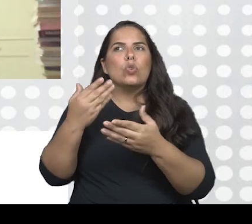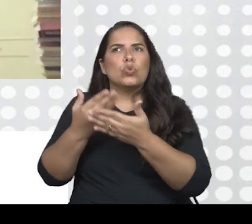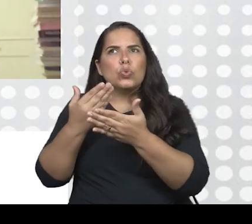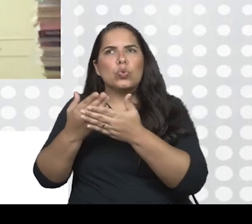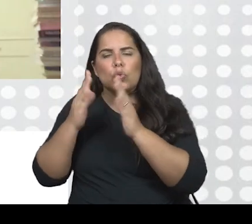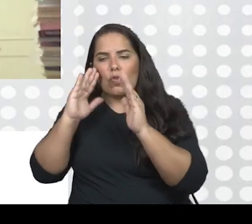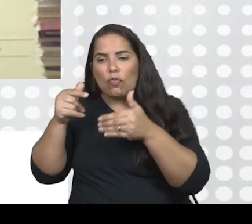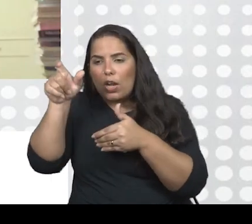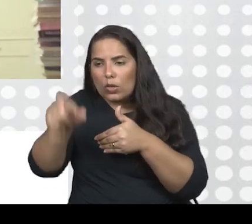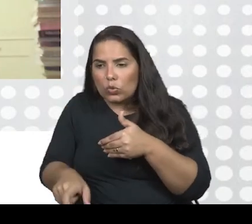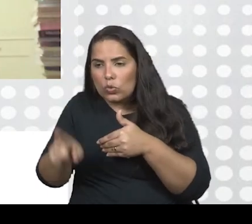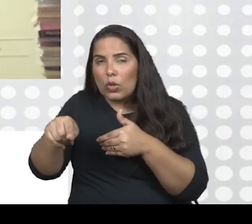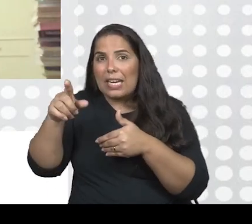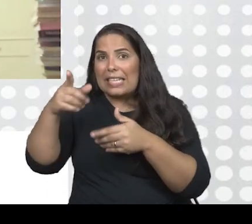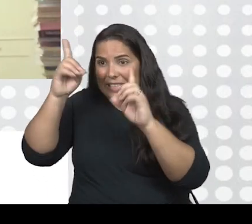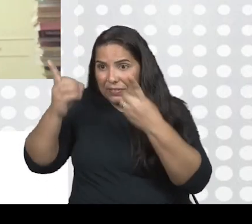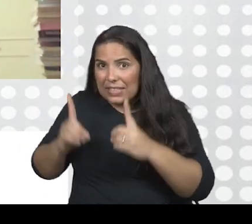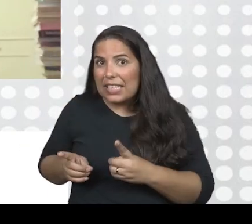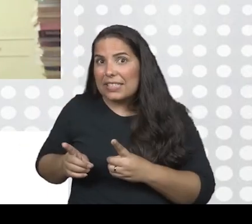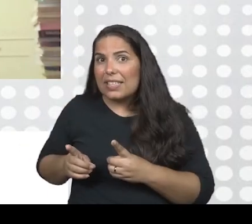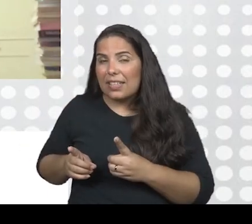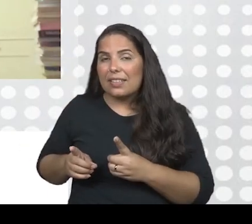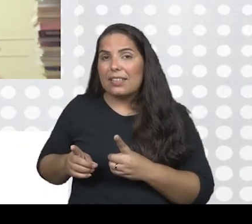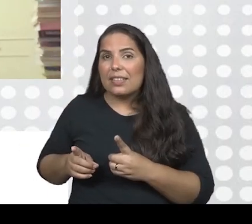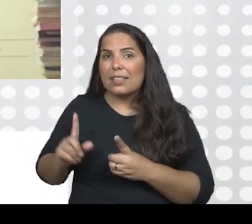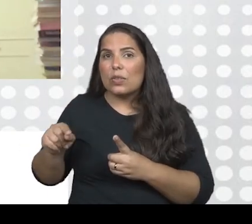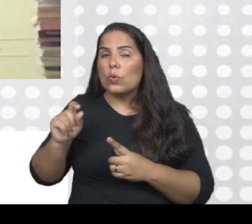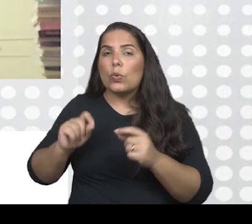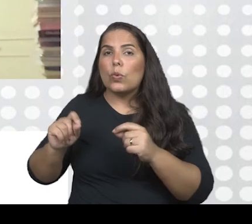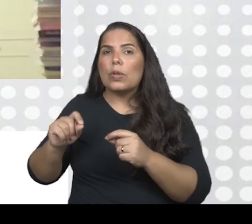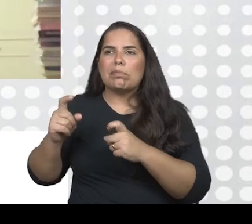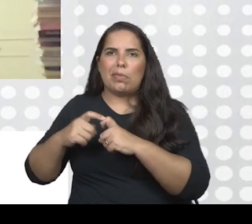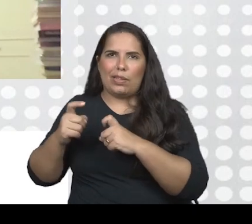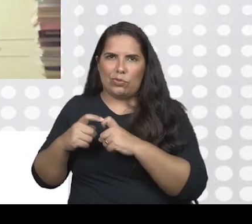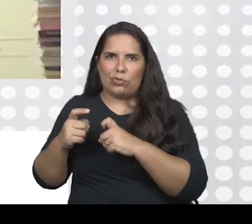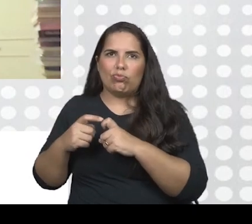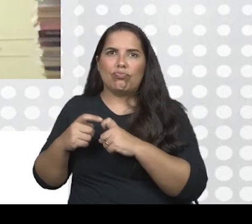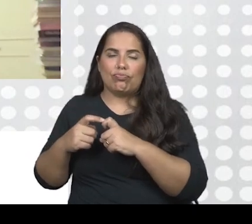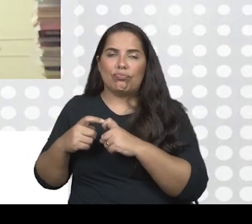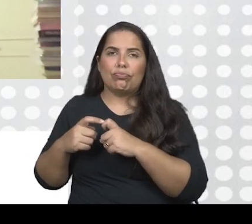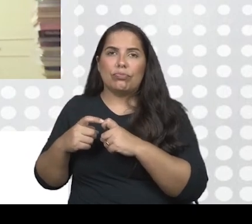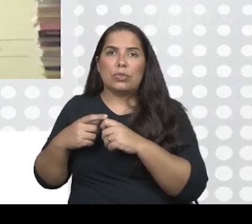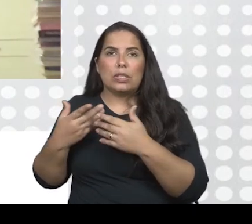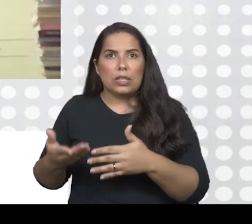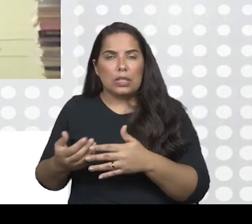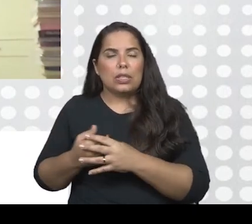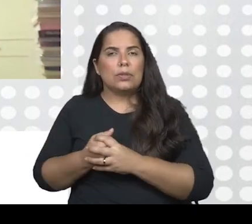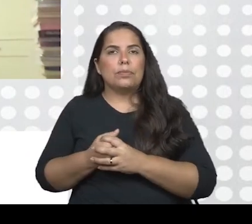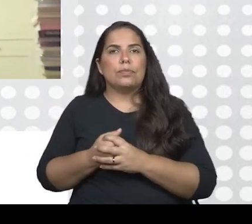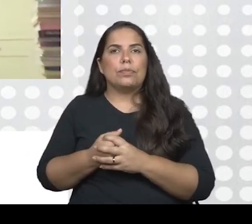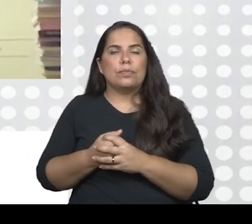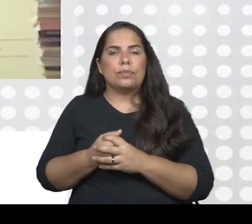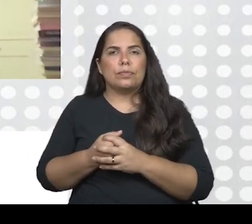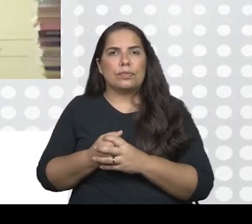ele foca no sujeito, na deficiência, numa perspectiva médica, e